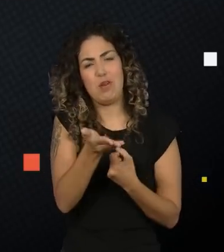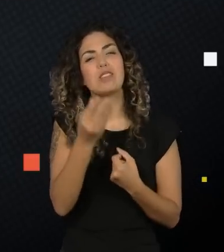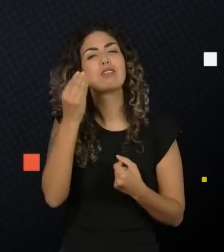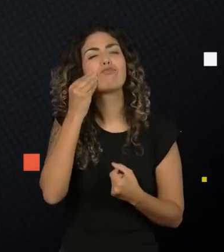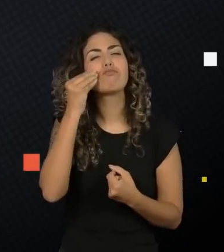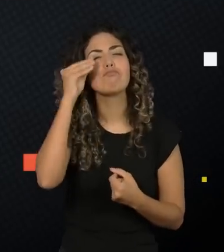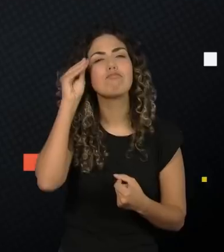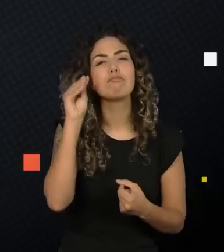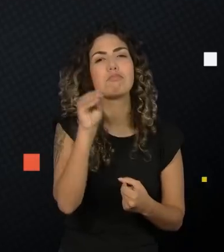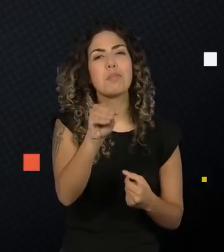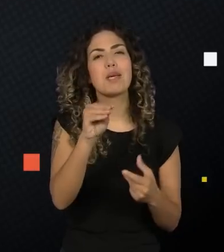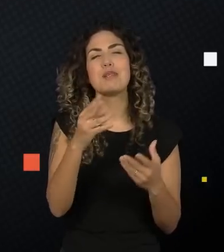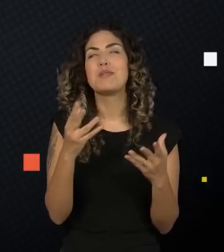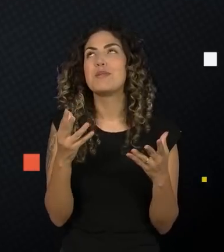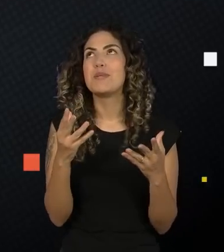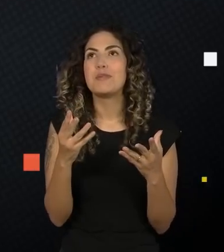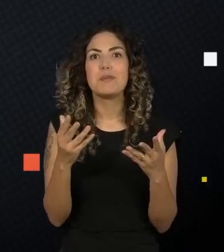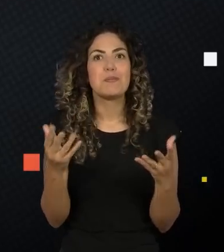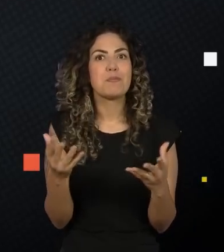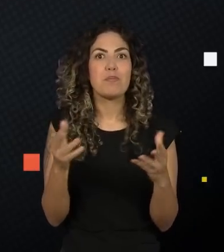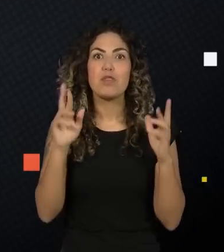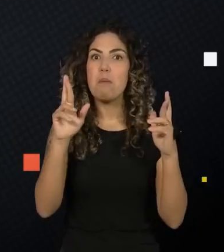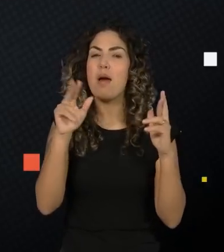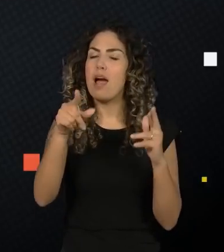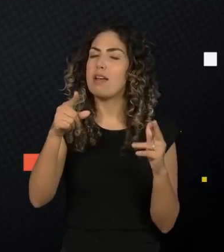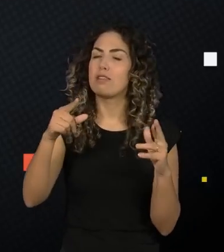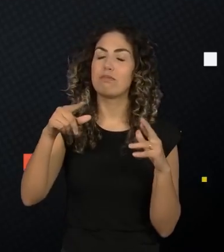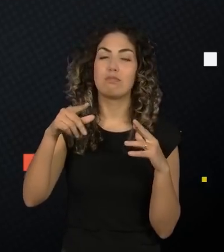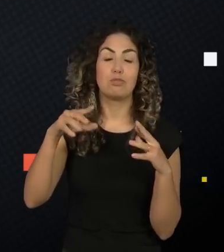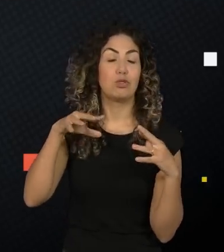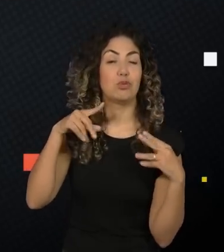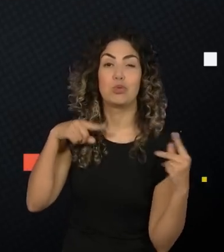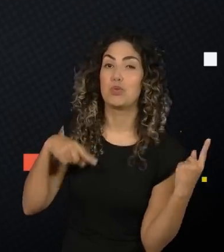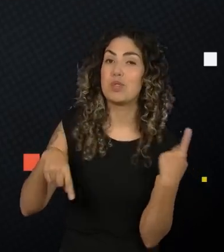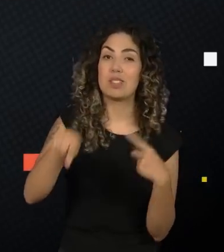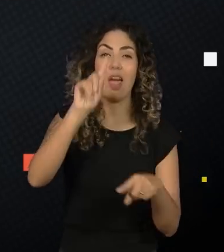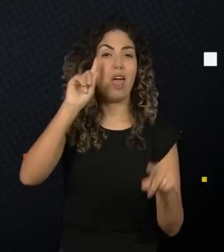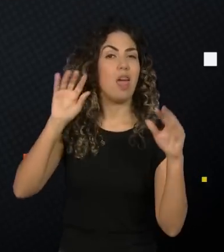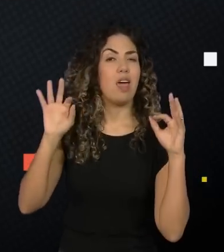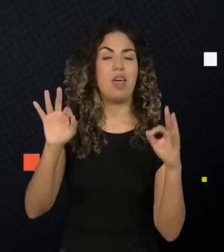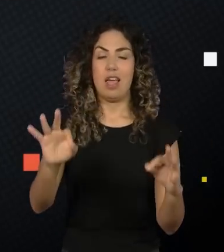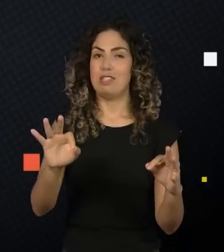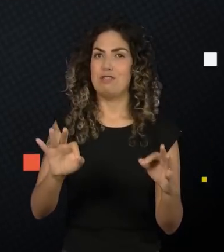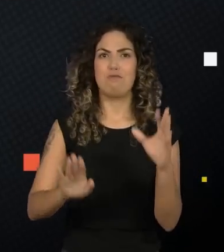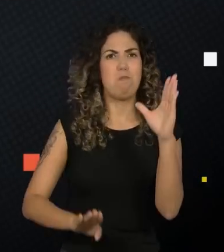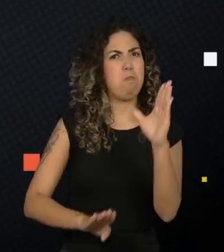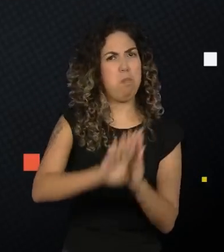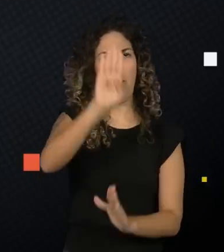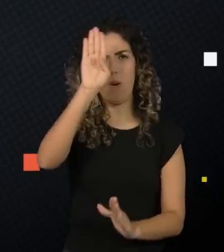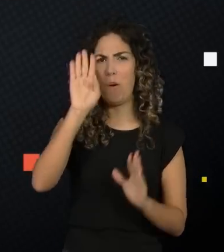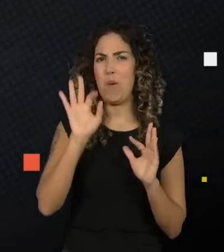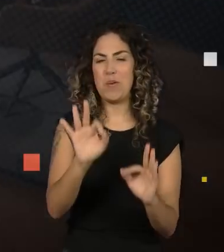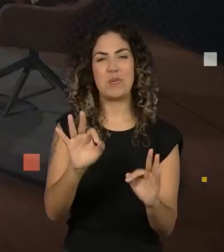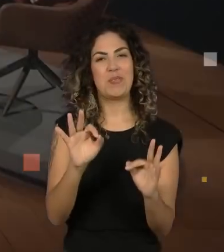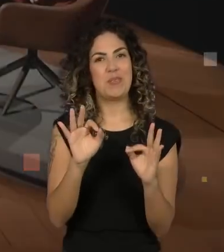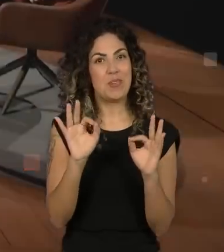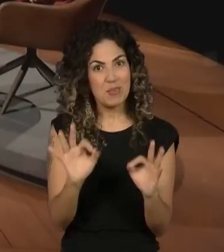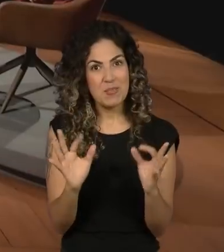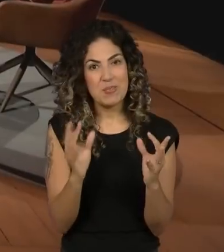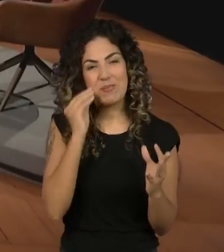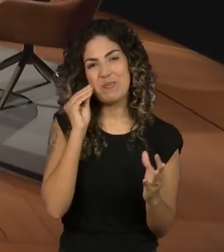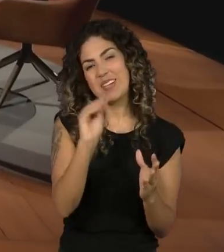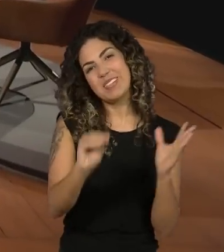beijo grande para você e todo o sucesso do mundo eu te desejo sempre, tá bom? Beijo,